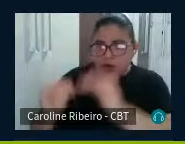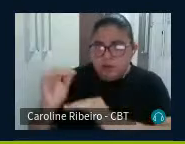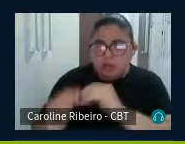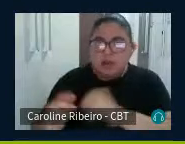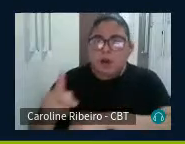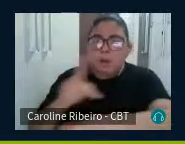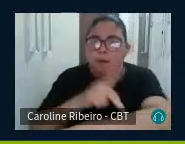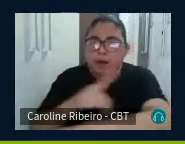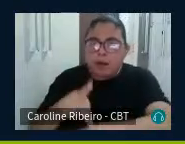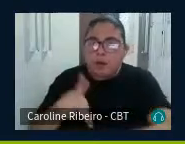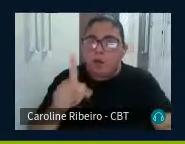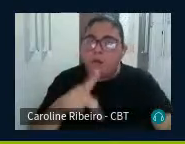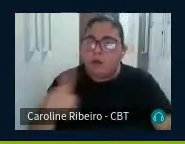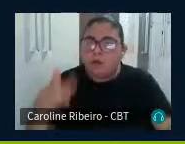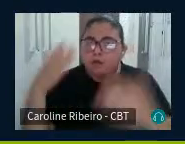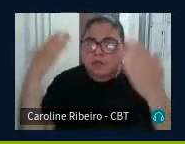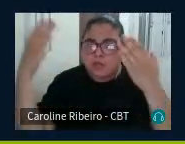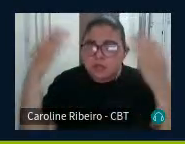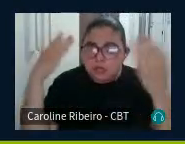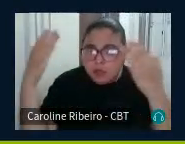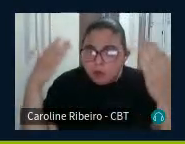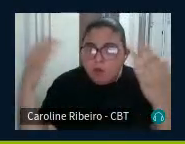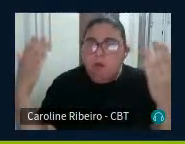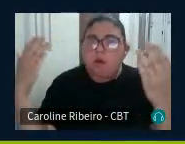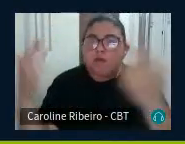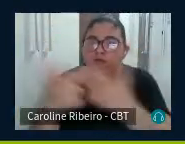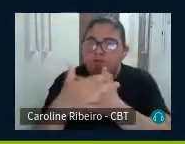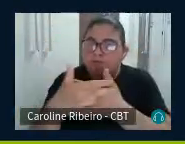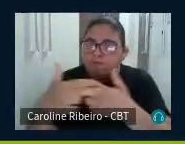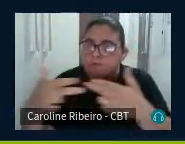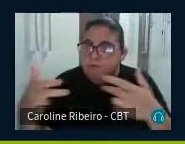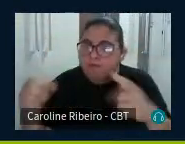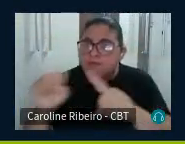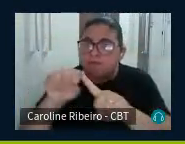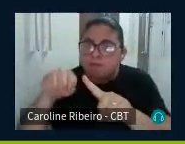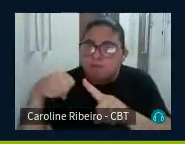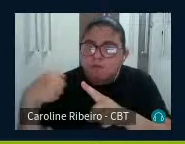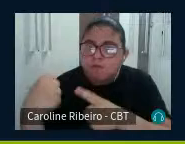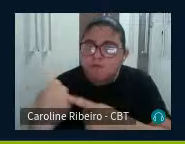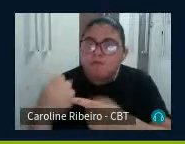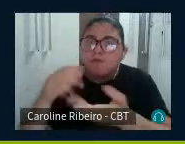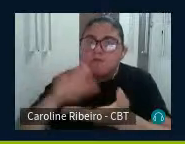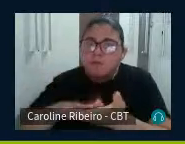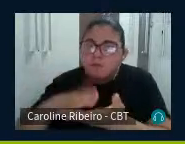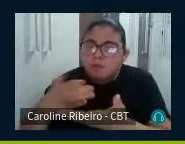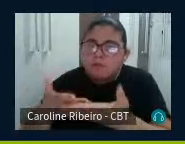pedagogos, professores, psicólogas, assistente social, intérprete de Libras,